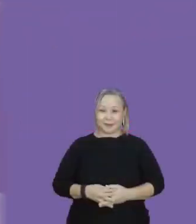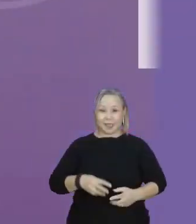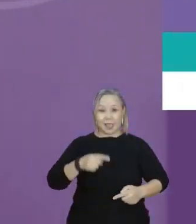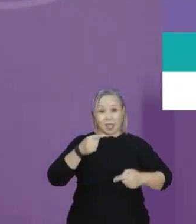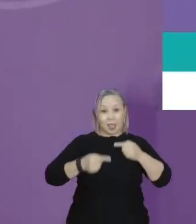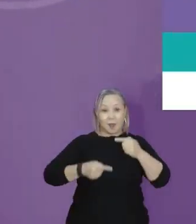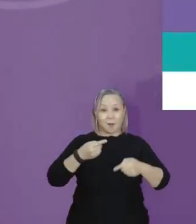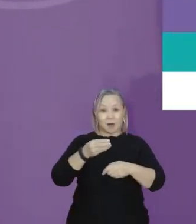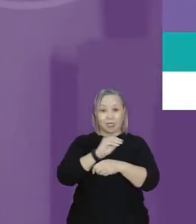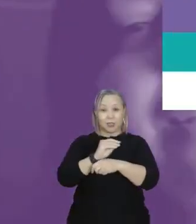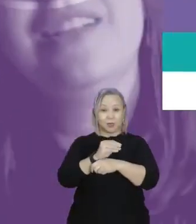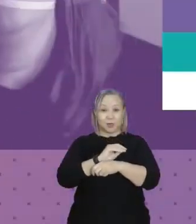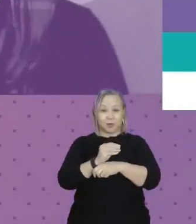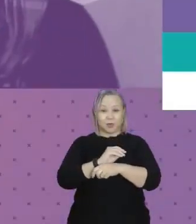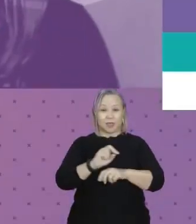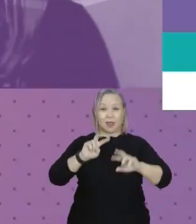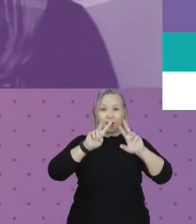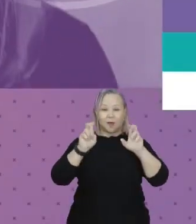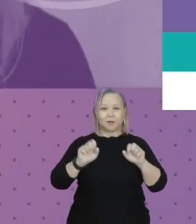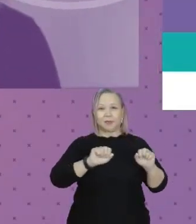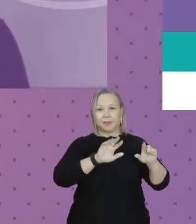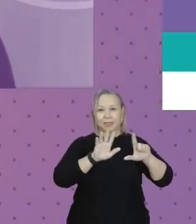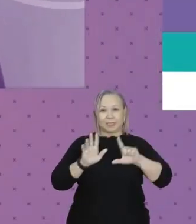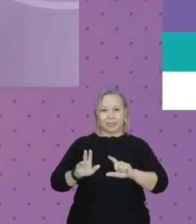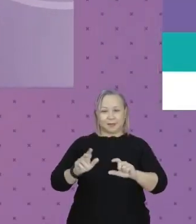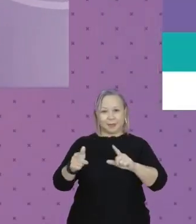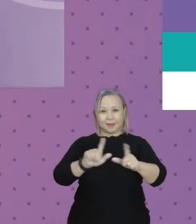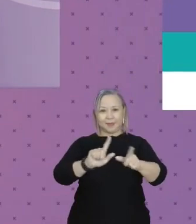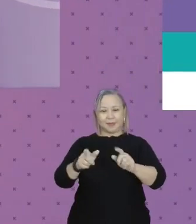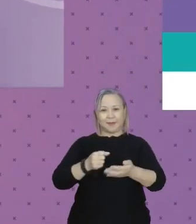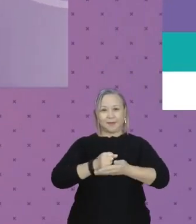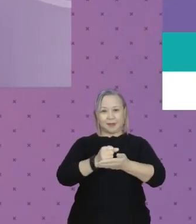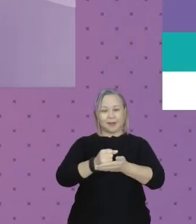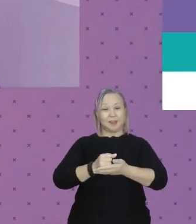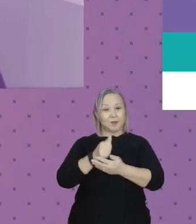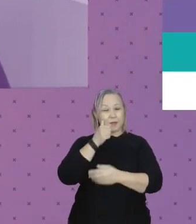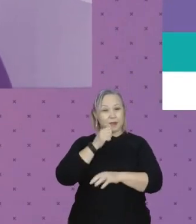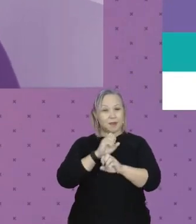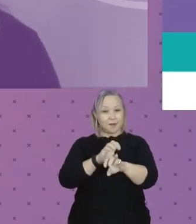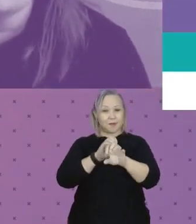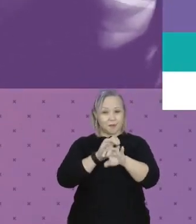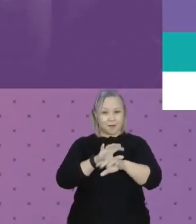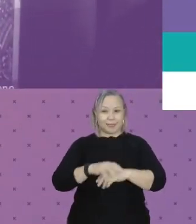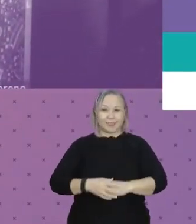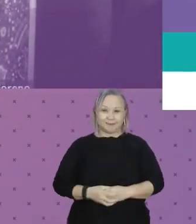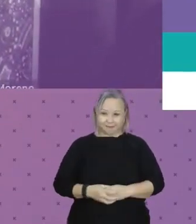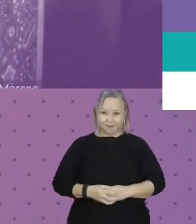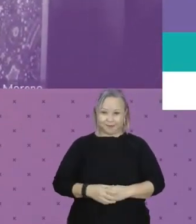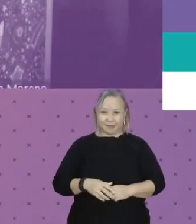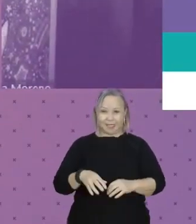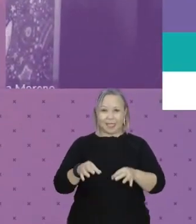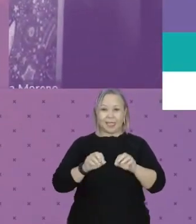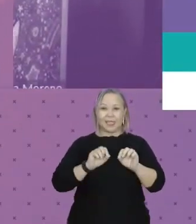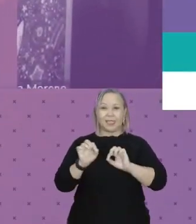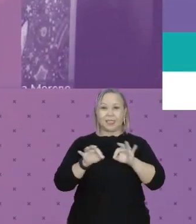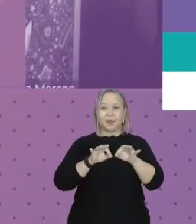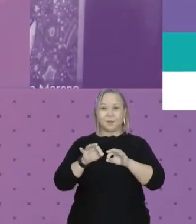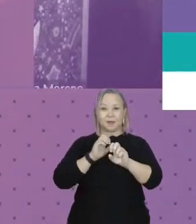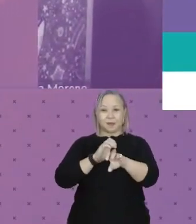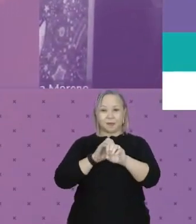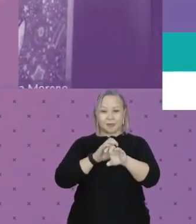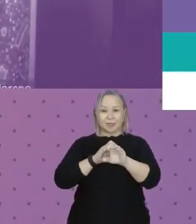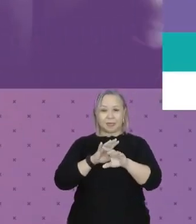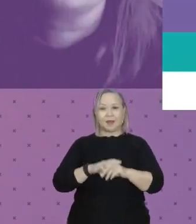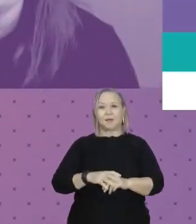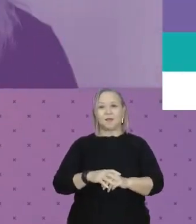Políticas de cuidado é o tema desta semana no TV Elas por Elas Formação Eleições. E quem preparou as aulas foi a